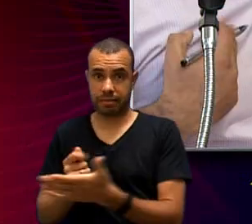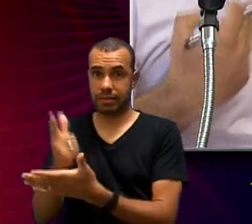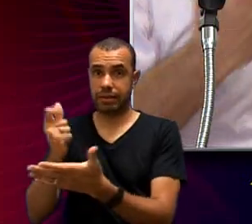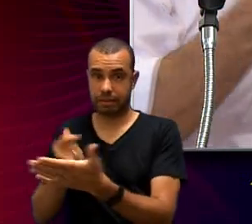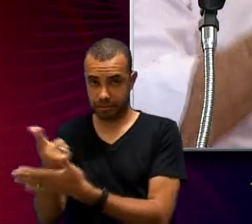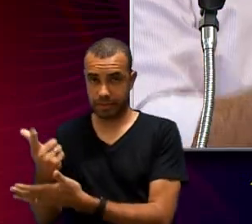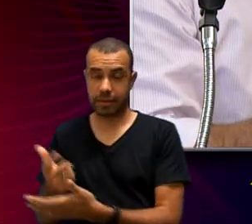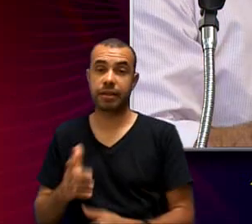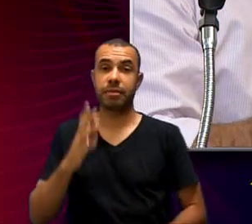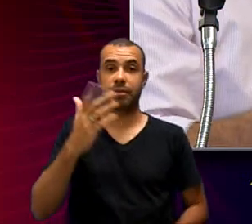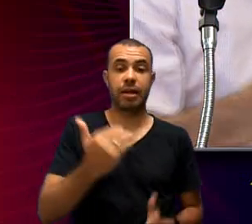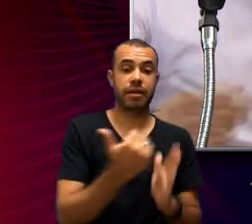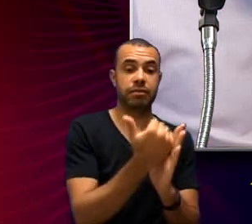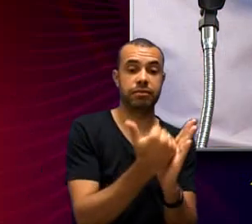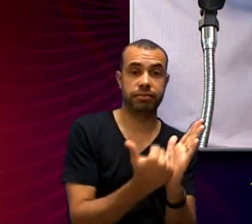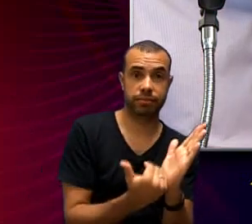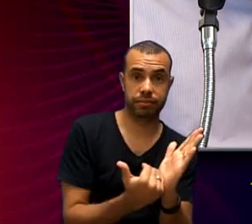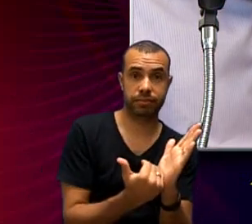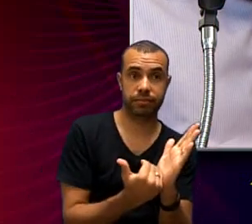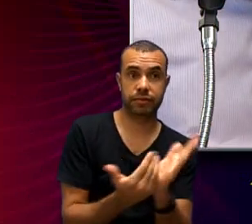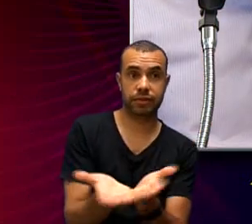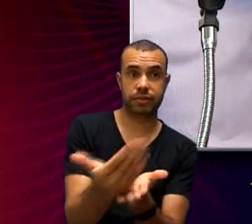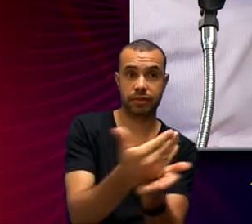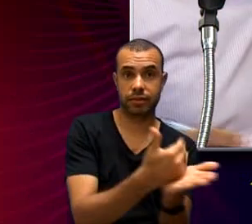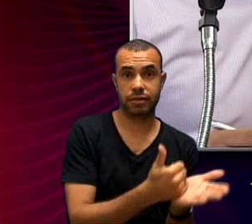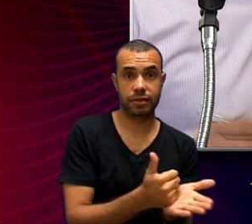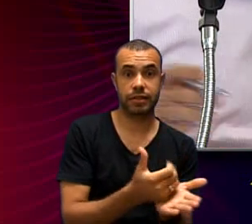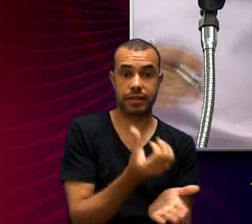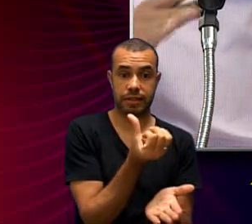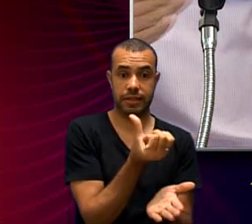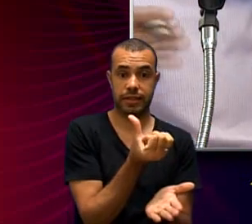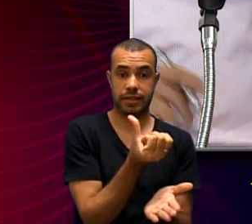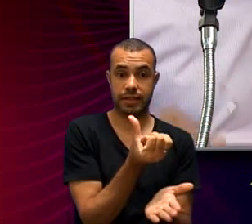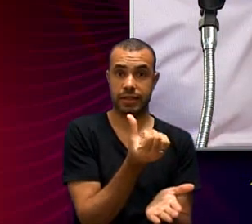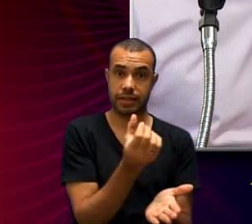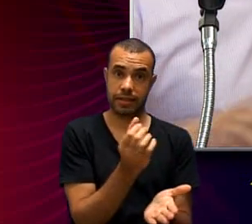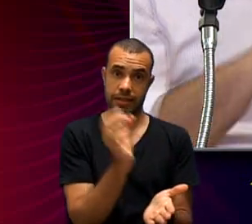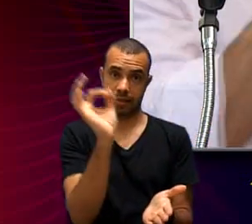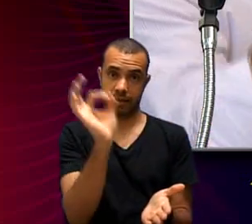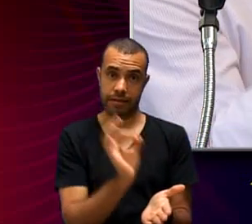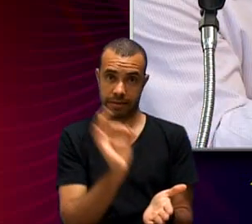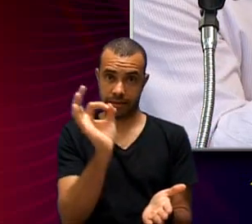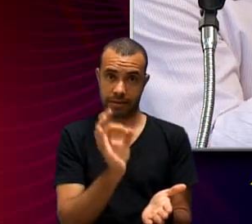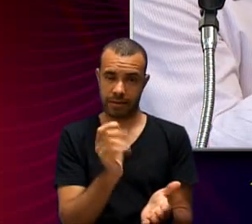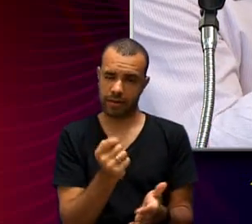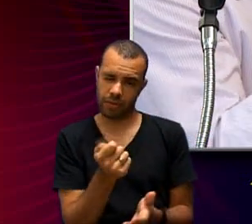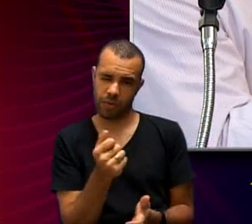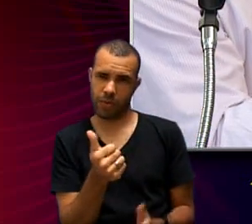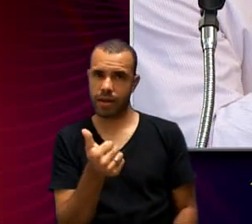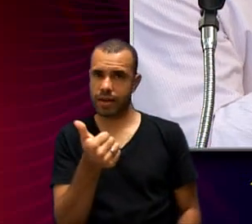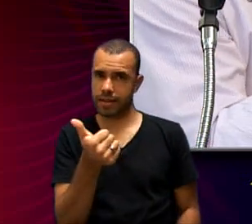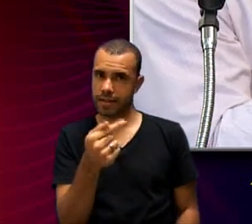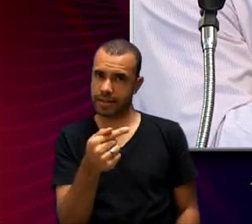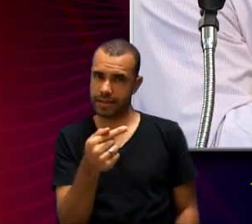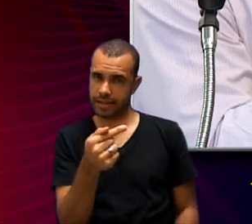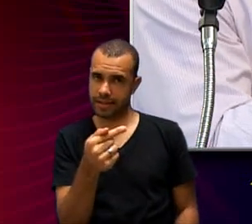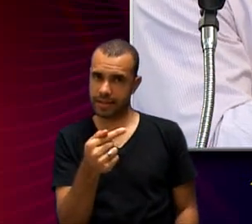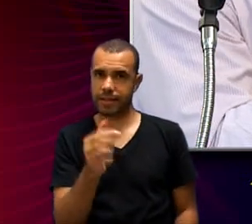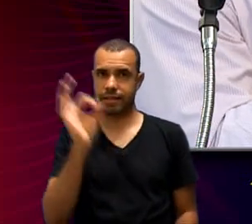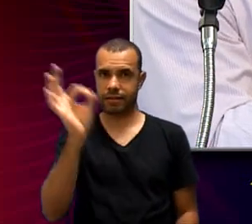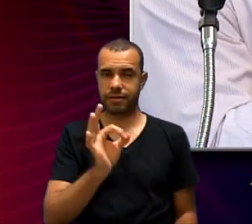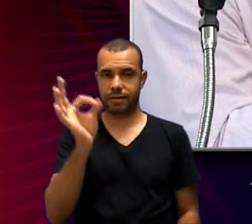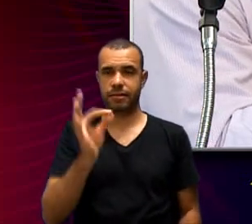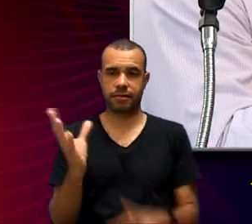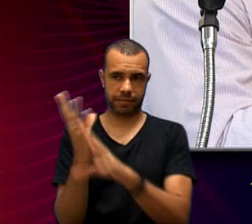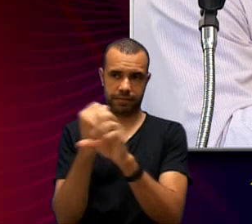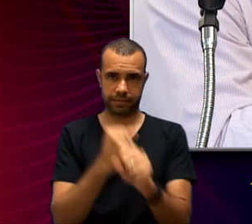de receita abaixo do projetado. Pois bem, 16%, quase 17%. A minha pergunta é o seguinte, a projeção para 2020,